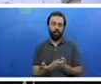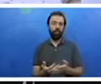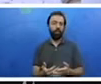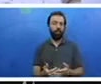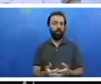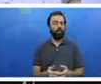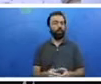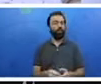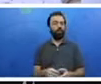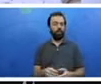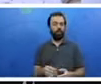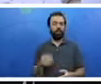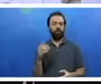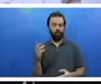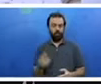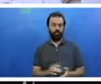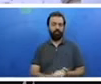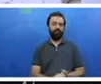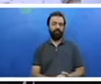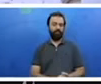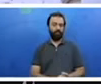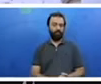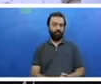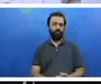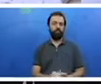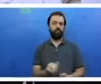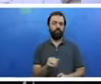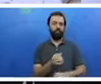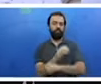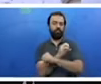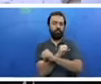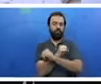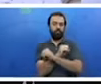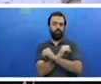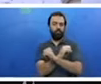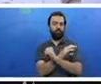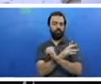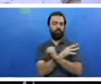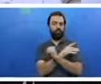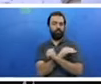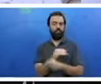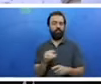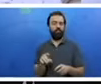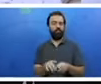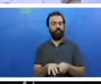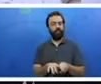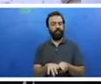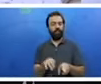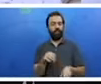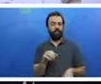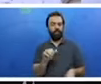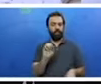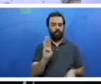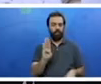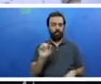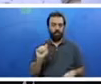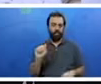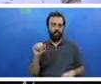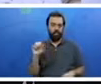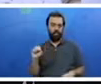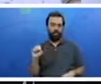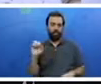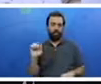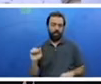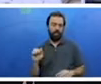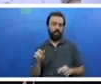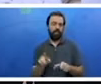funções inorgânicas conhecidas, como ácidos, bases, sais e óxidos. Aqui na